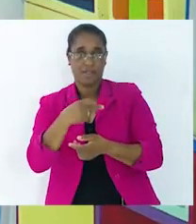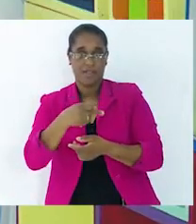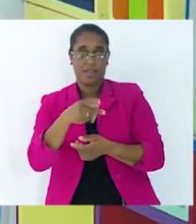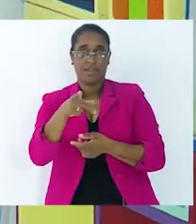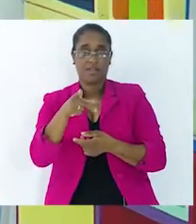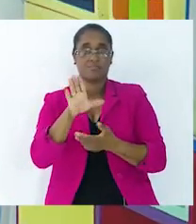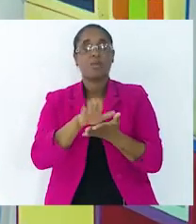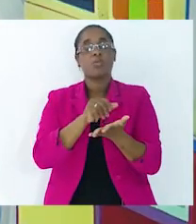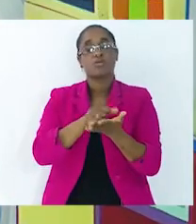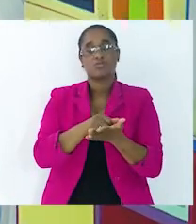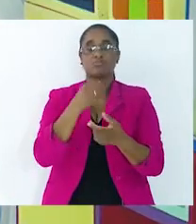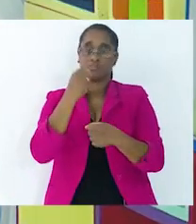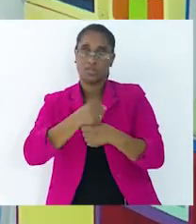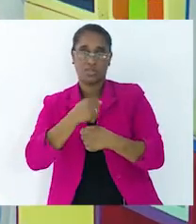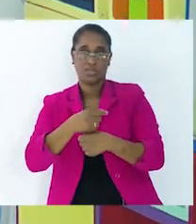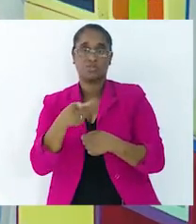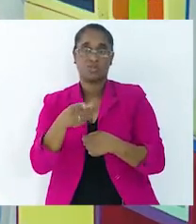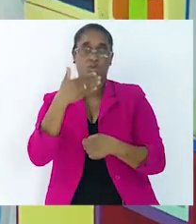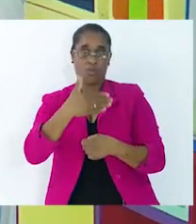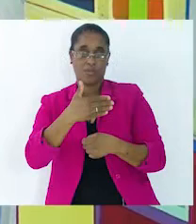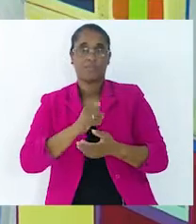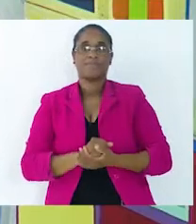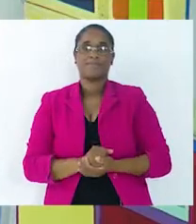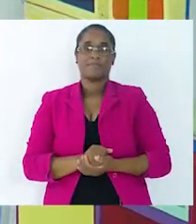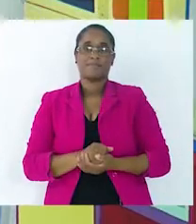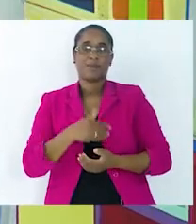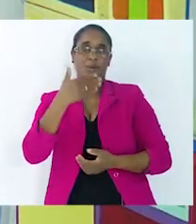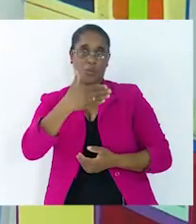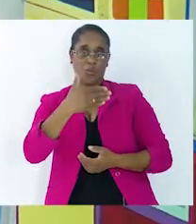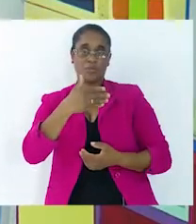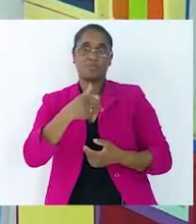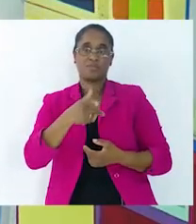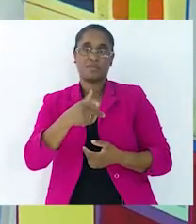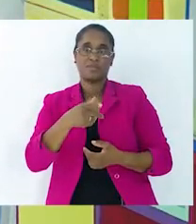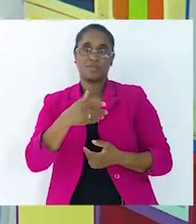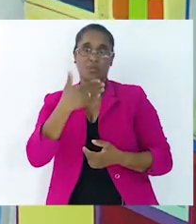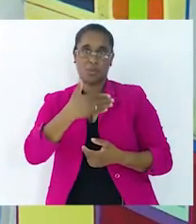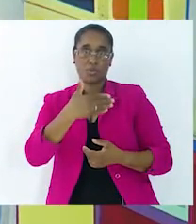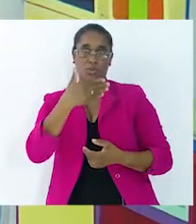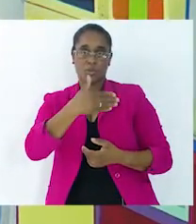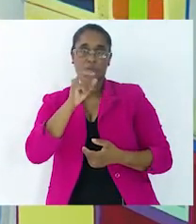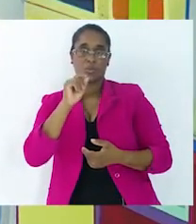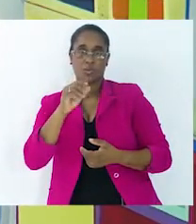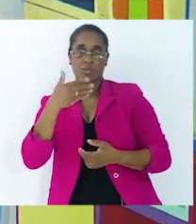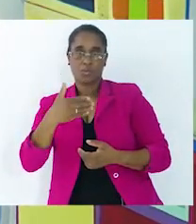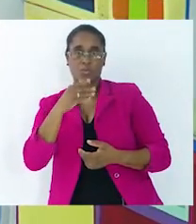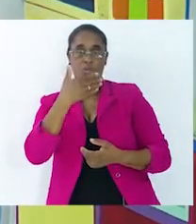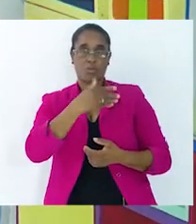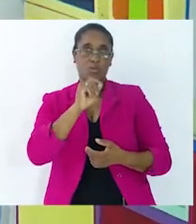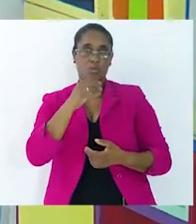a correção do exercício 1. 1, ok? 1, 2 e 3.